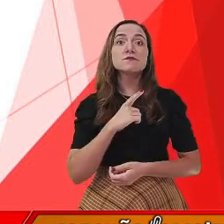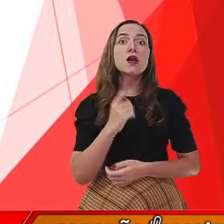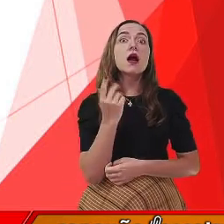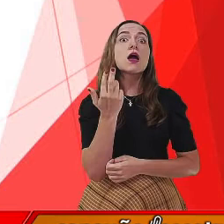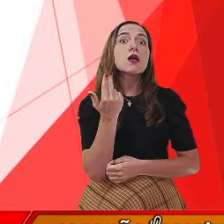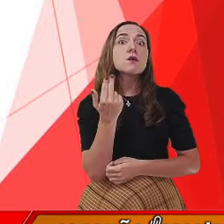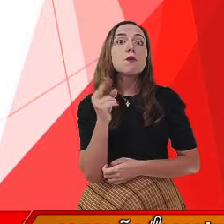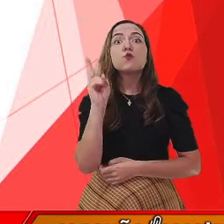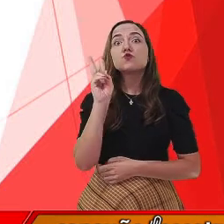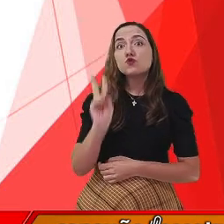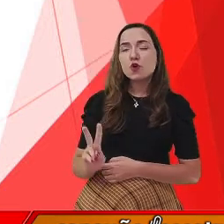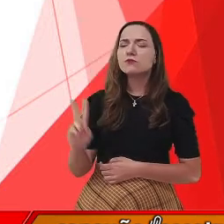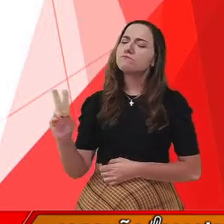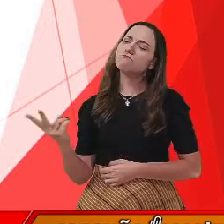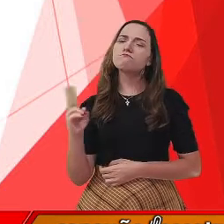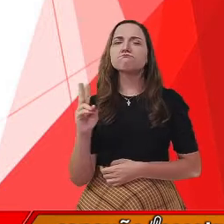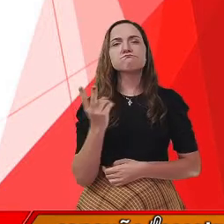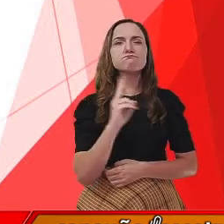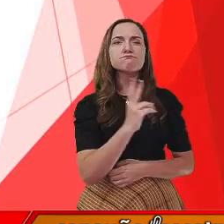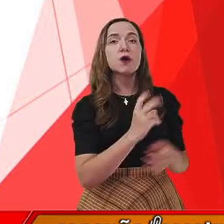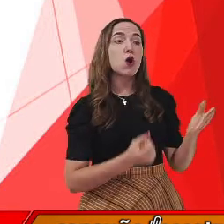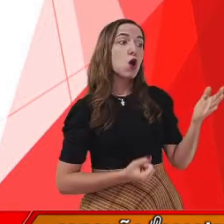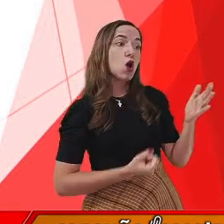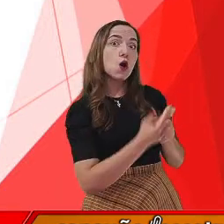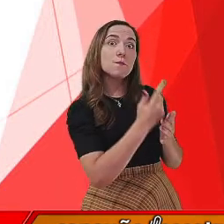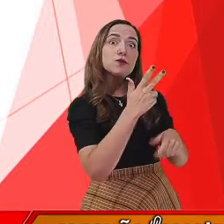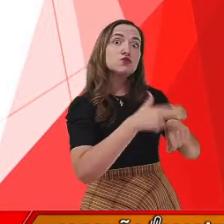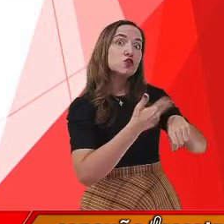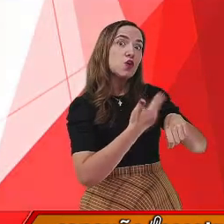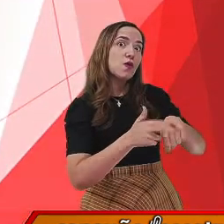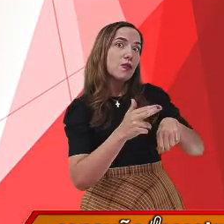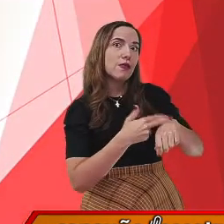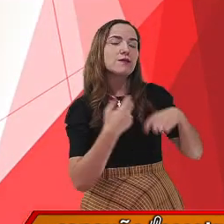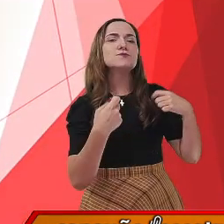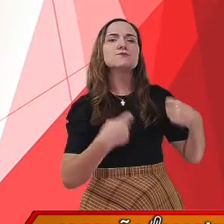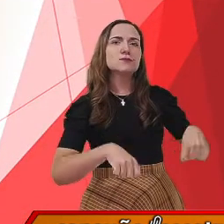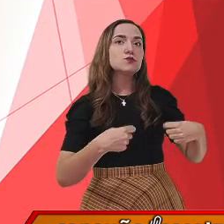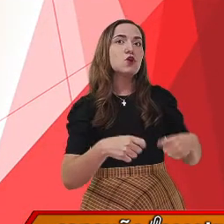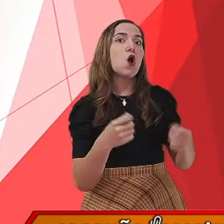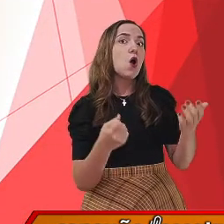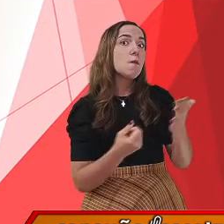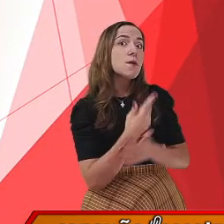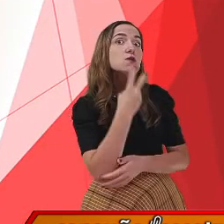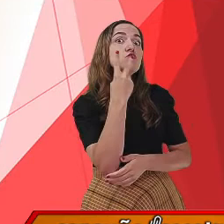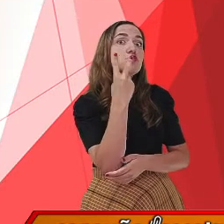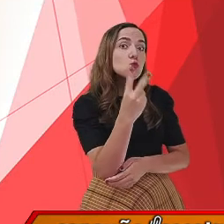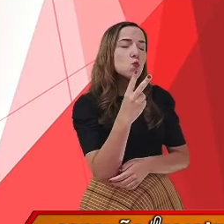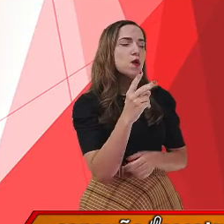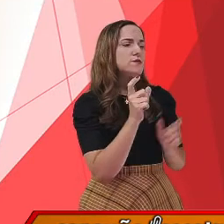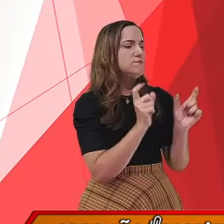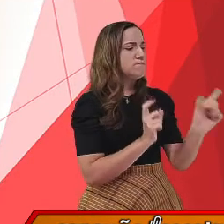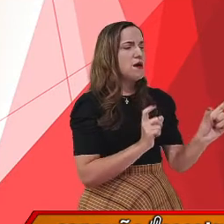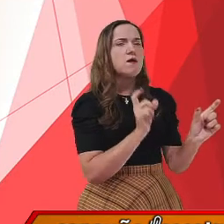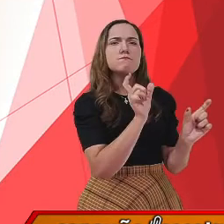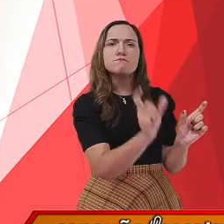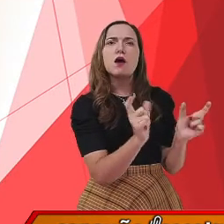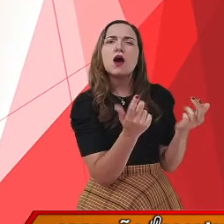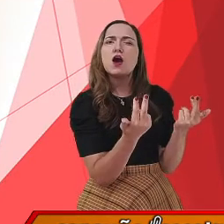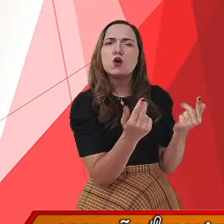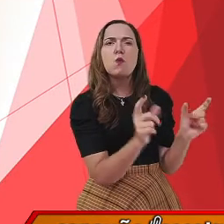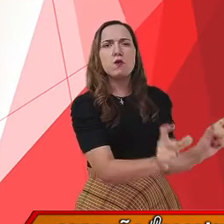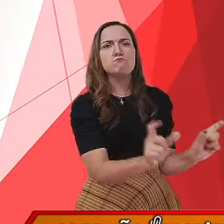foram juntos comprar chocolate. Eles compraram 2 barras de chocolate iguais, uma para cada